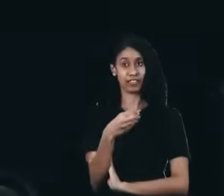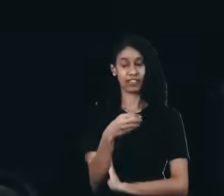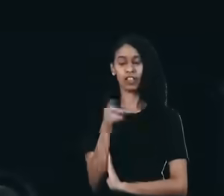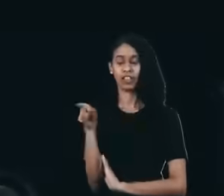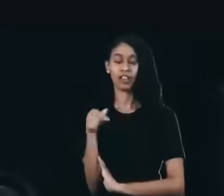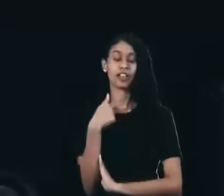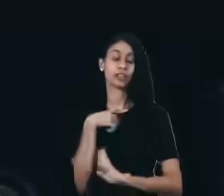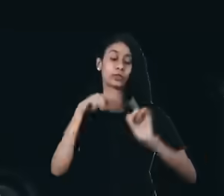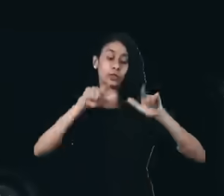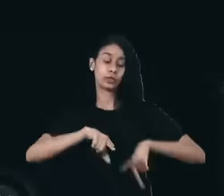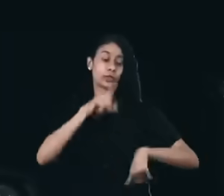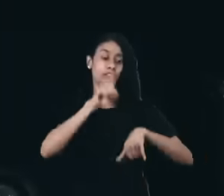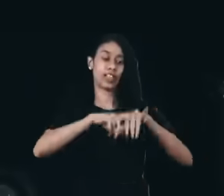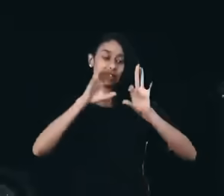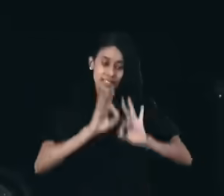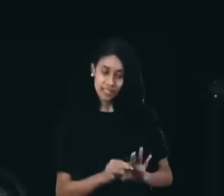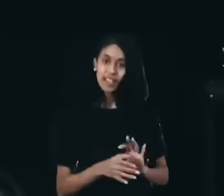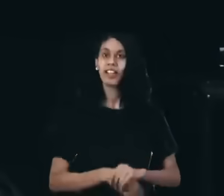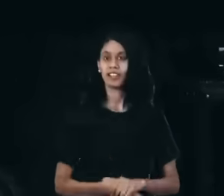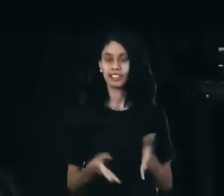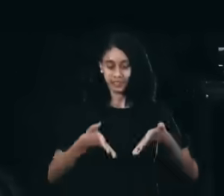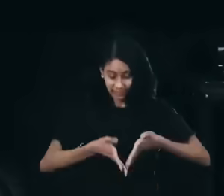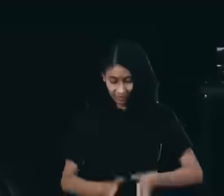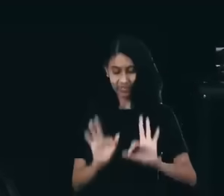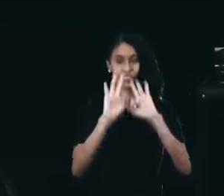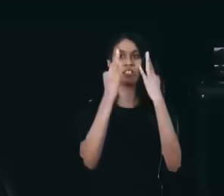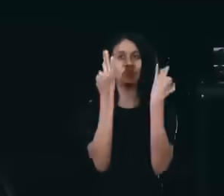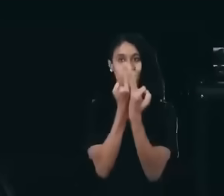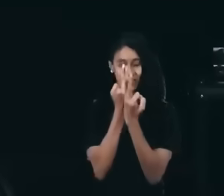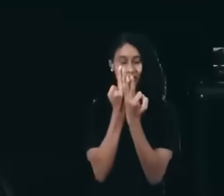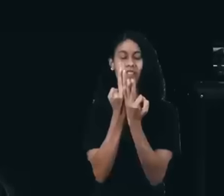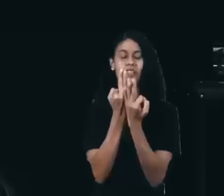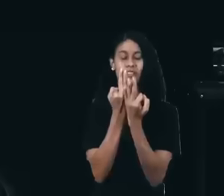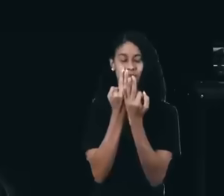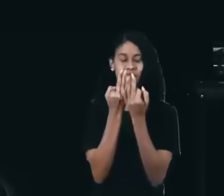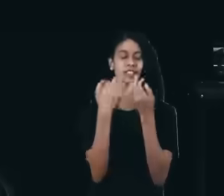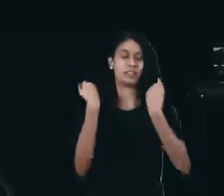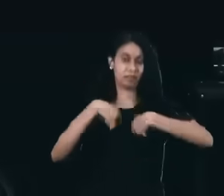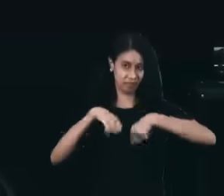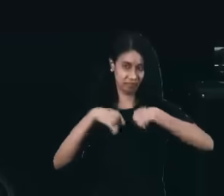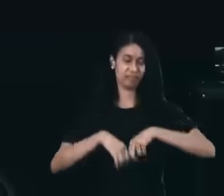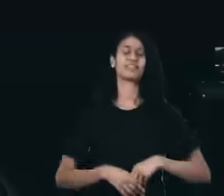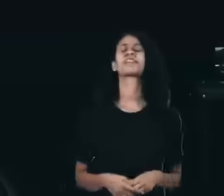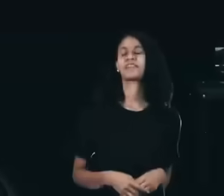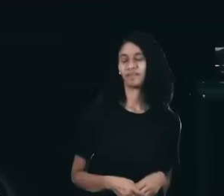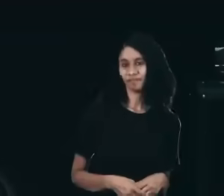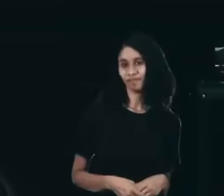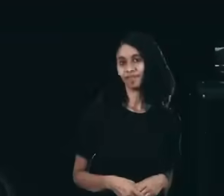no lugar certo, nasci na família ideal.